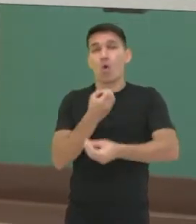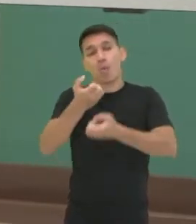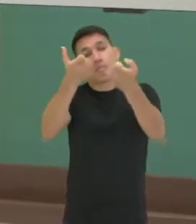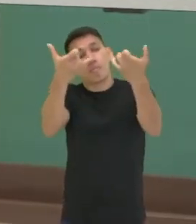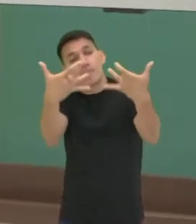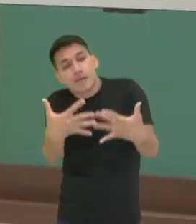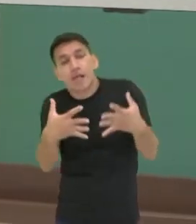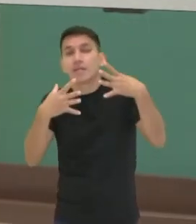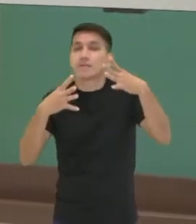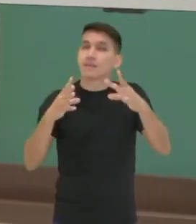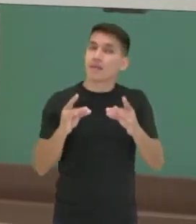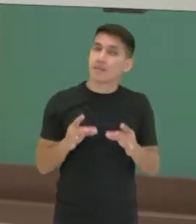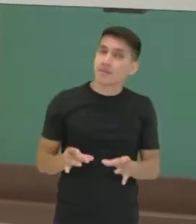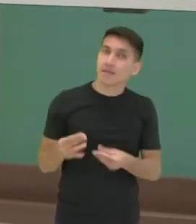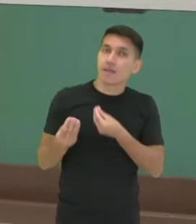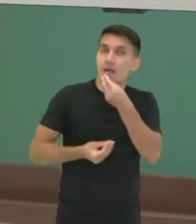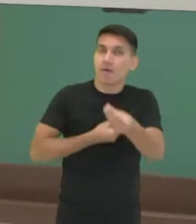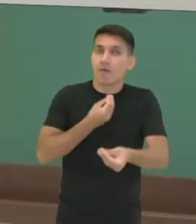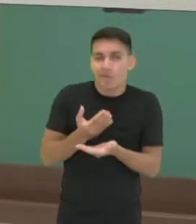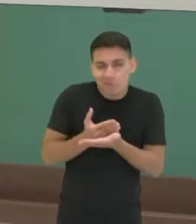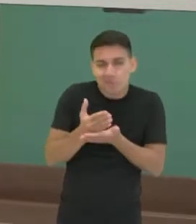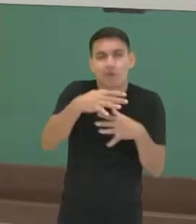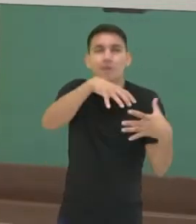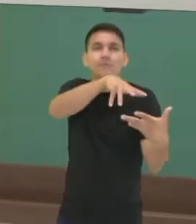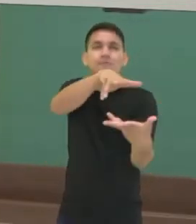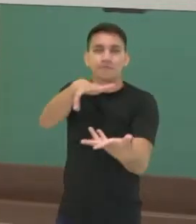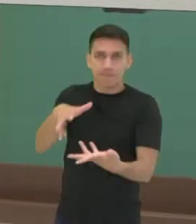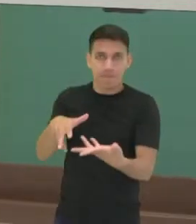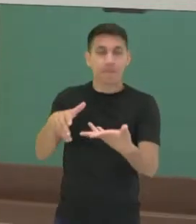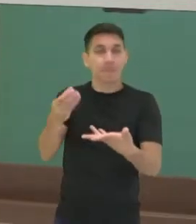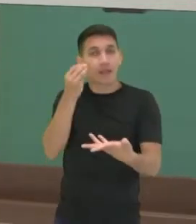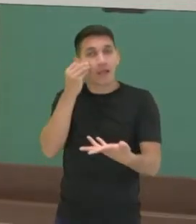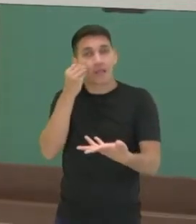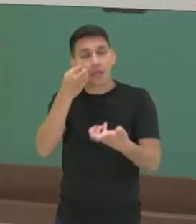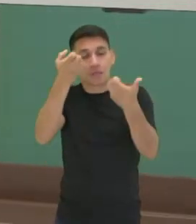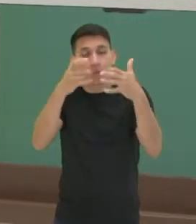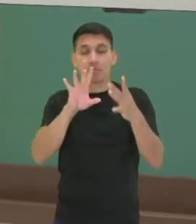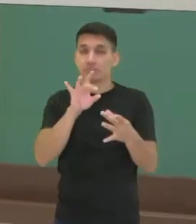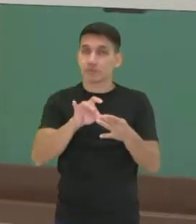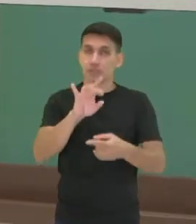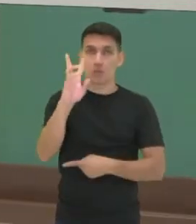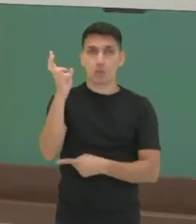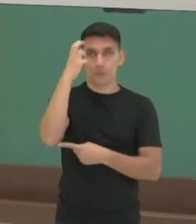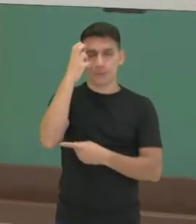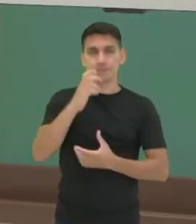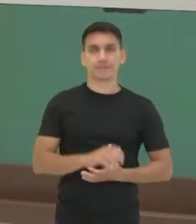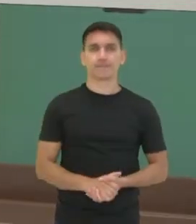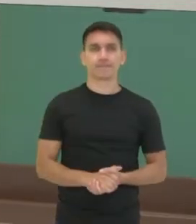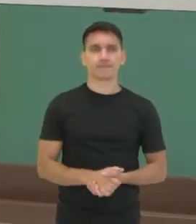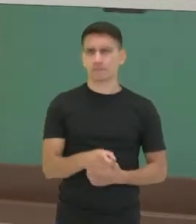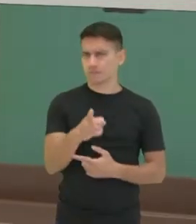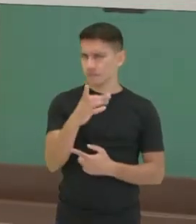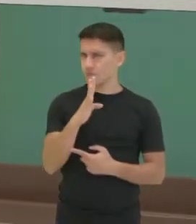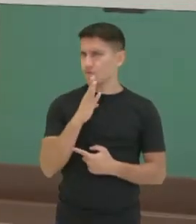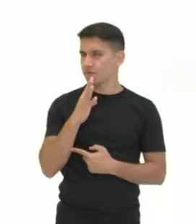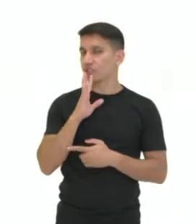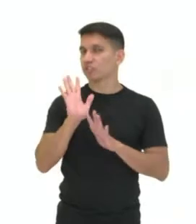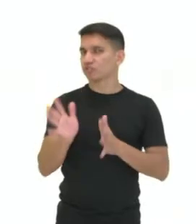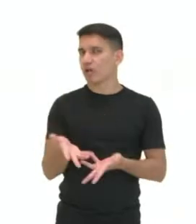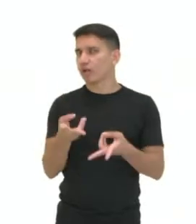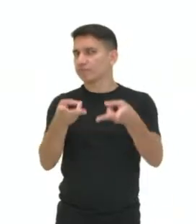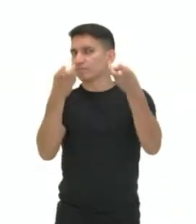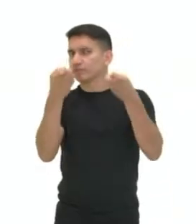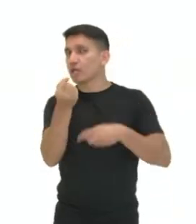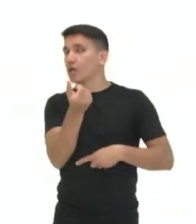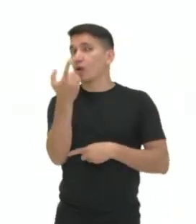uma explicação narrativa sobre a origem do mundo para determinada cultura. Você já ouviu